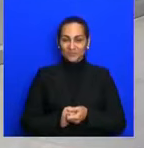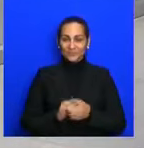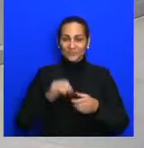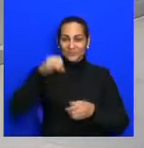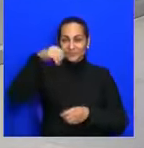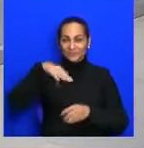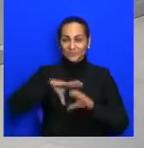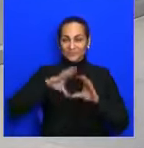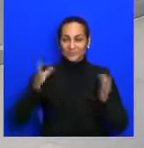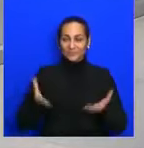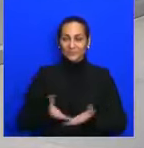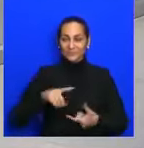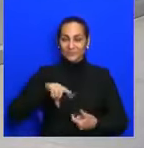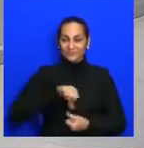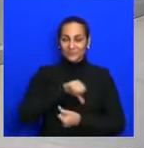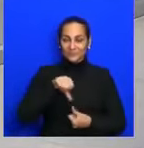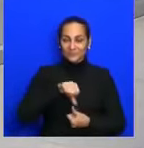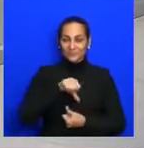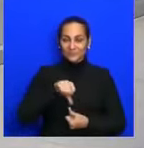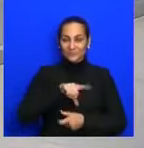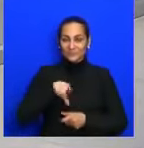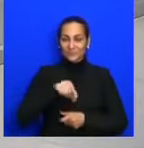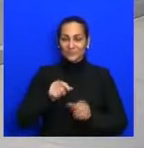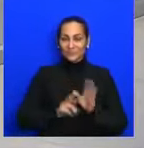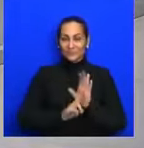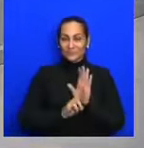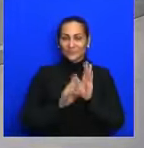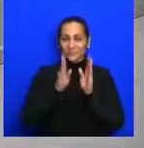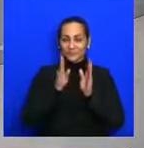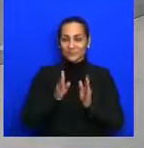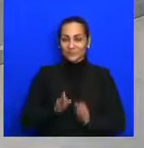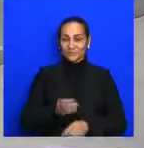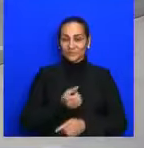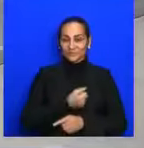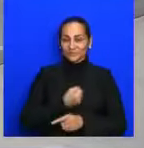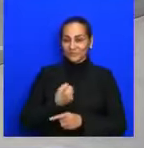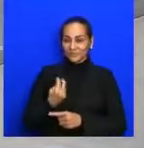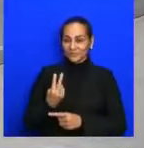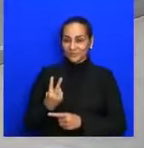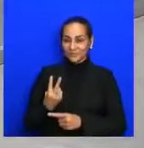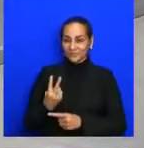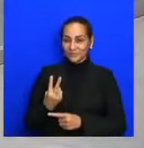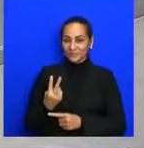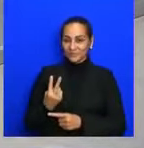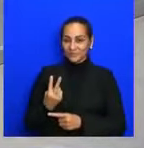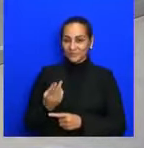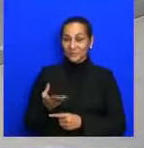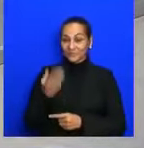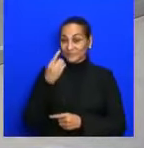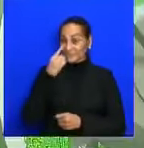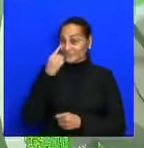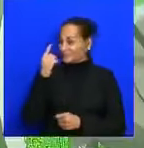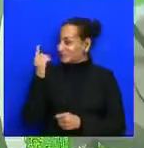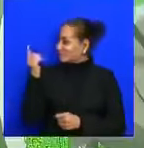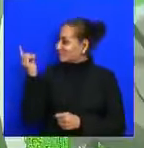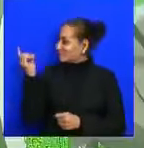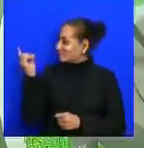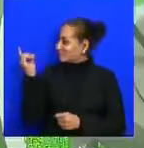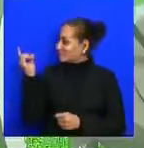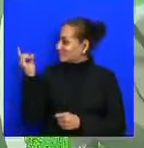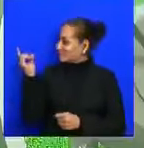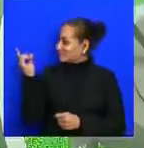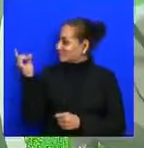Bola no suporte, o globo sendo identificado para o sorteio do número correspondente à coluna número 2. Bola